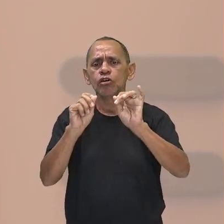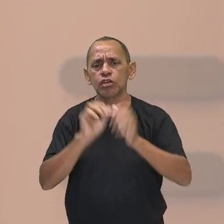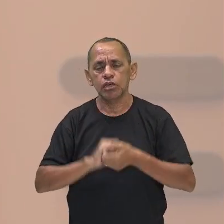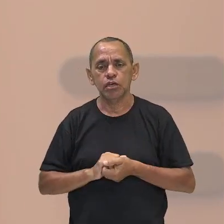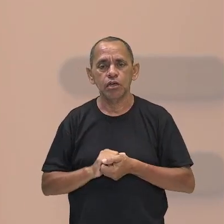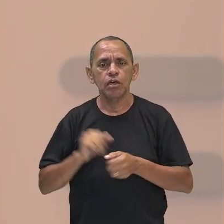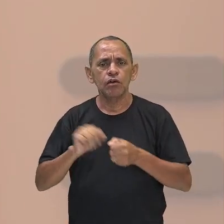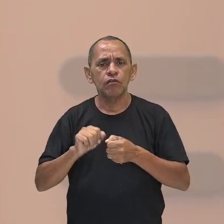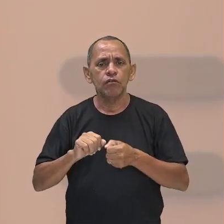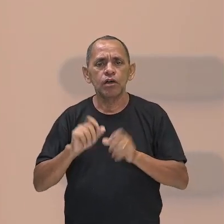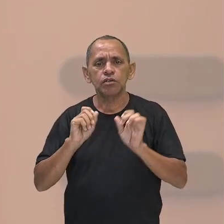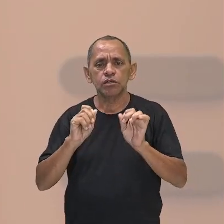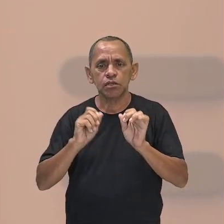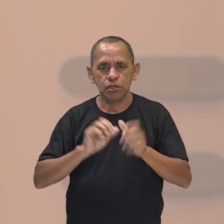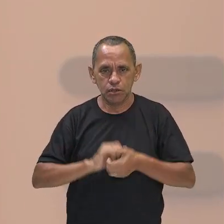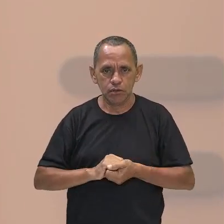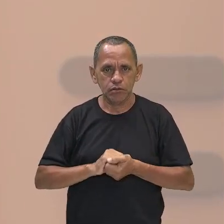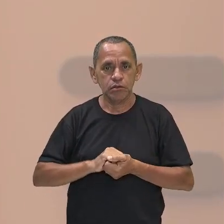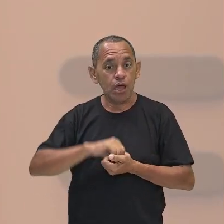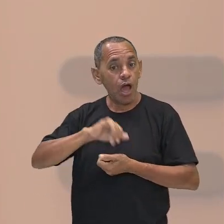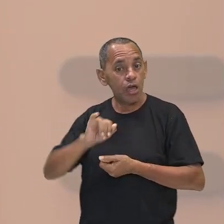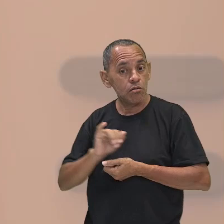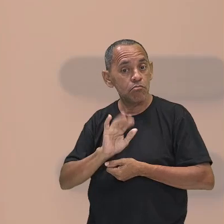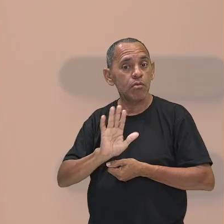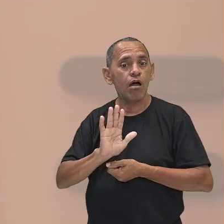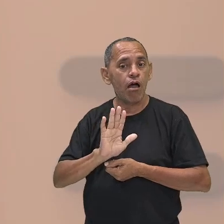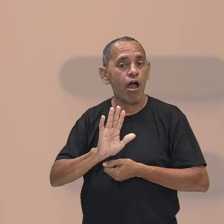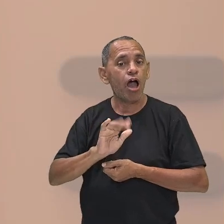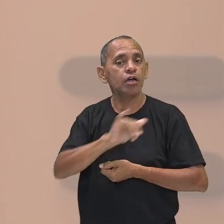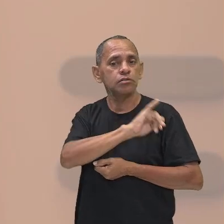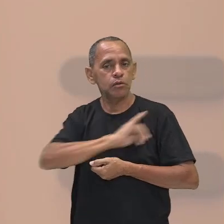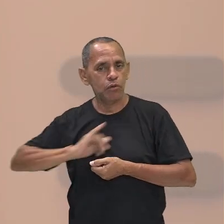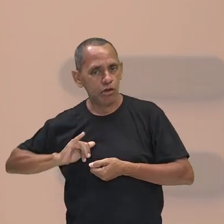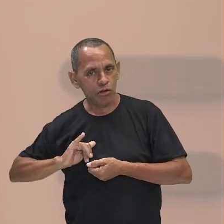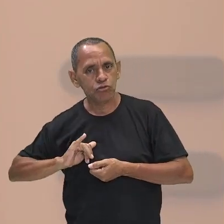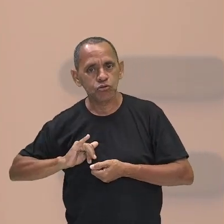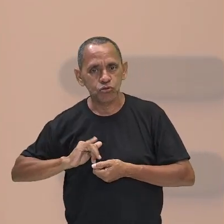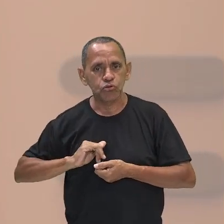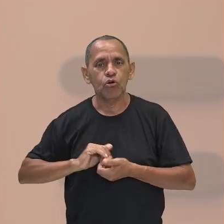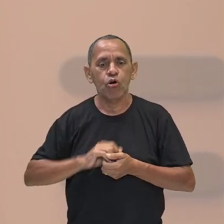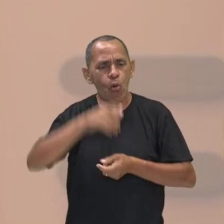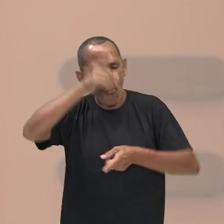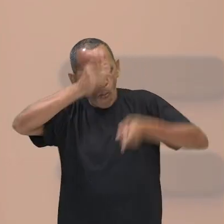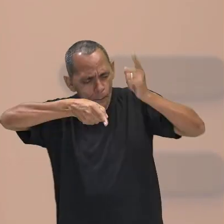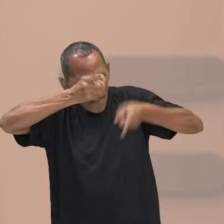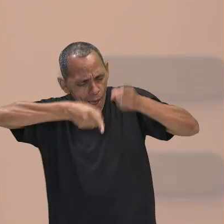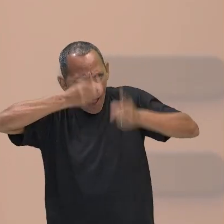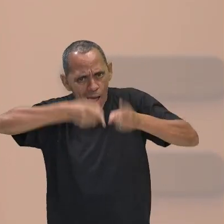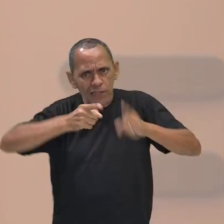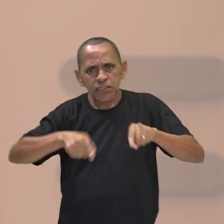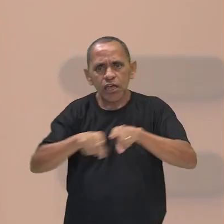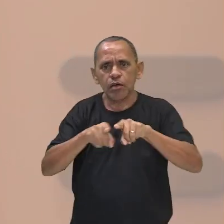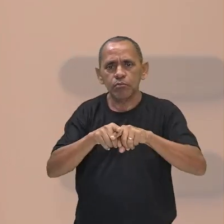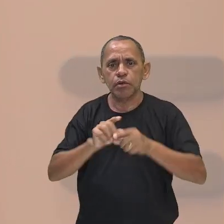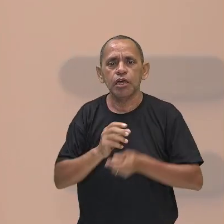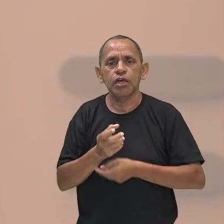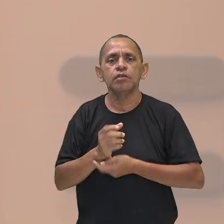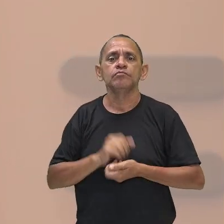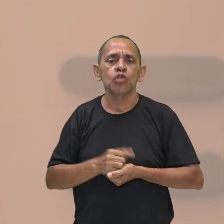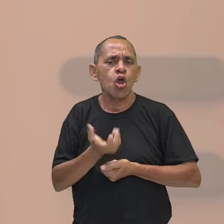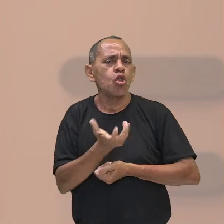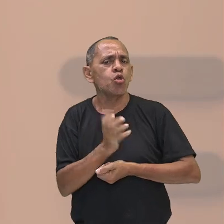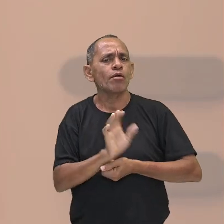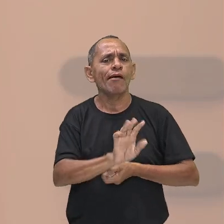né, essa imagem, então, deste imperador, que ele se torna autoritário, né, e que não queira ver, então,